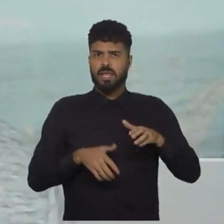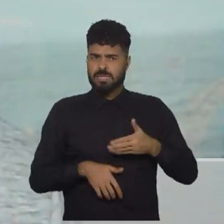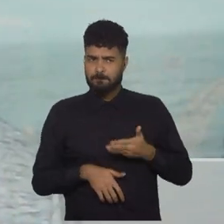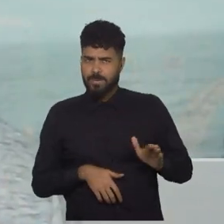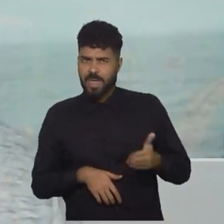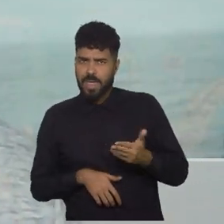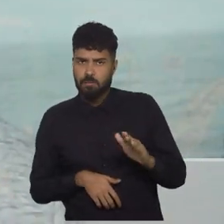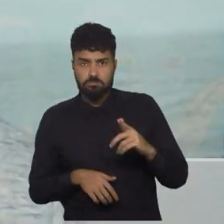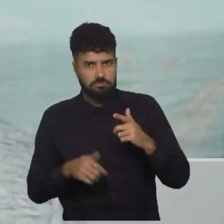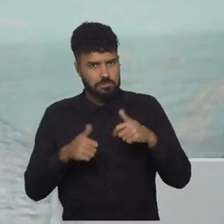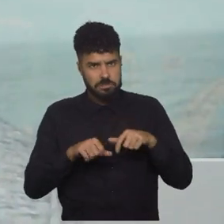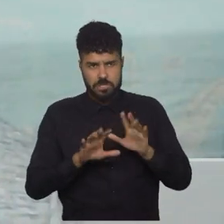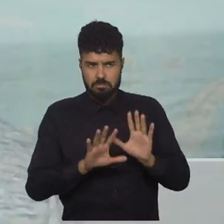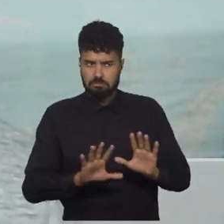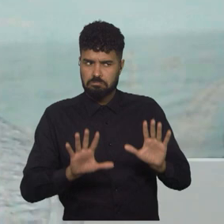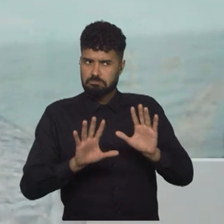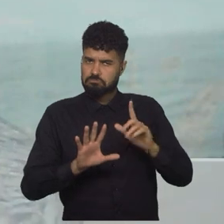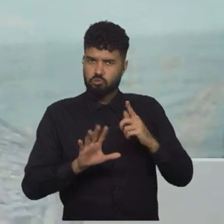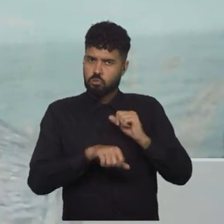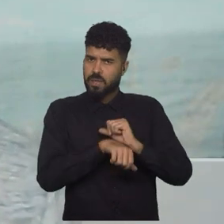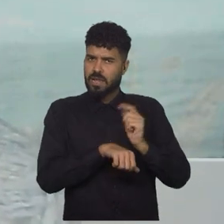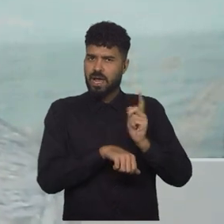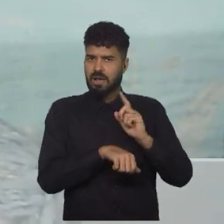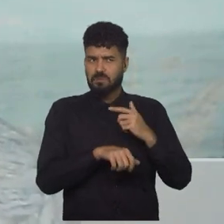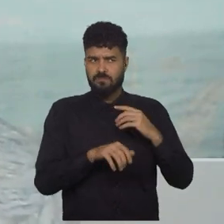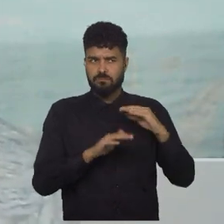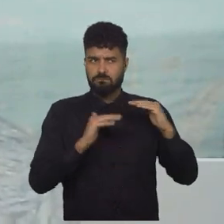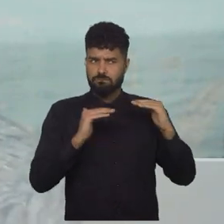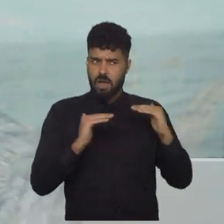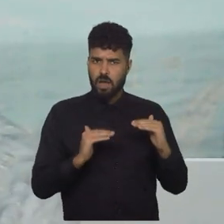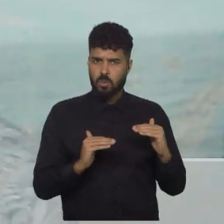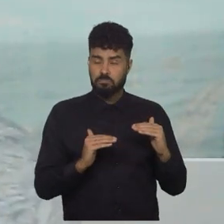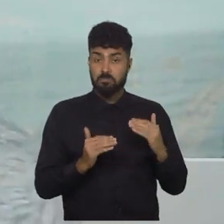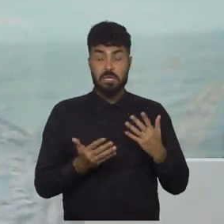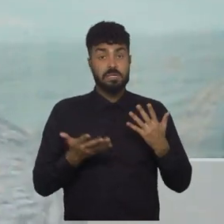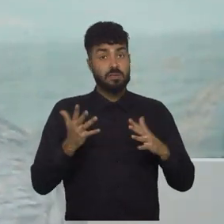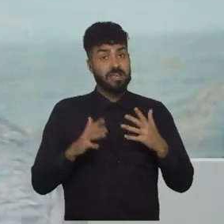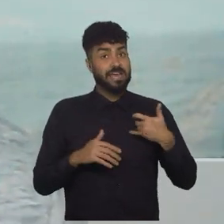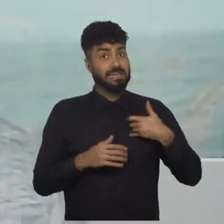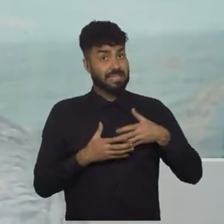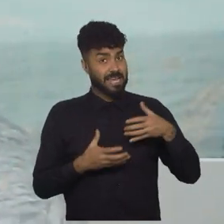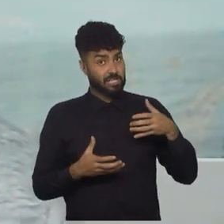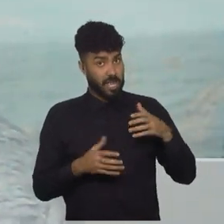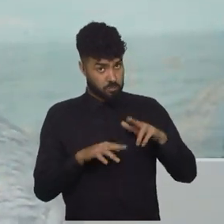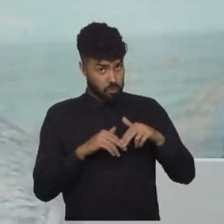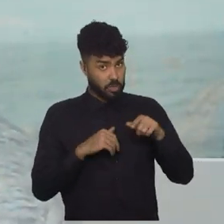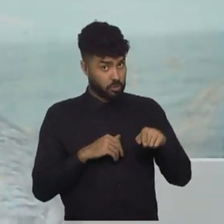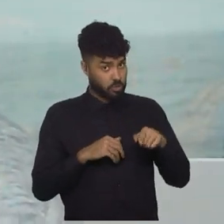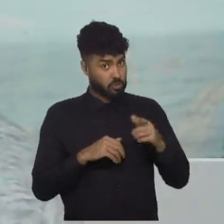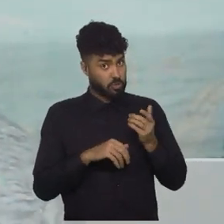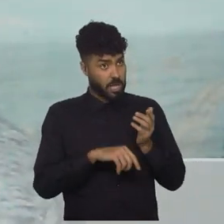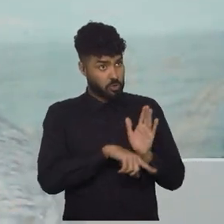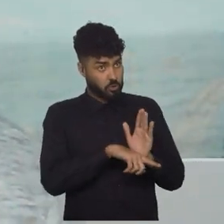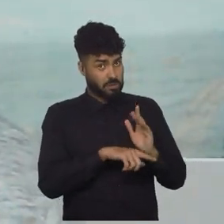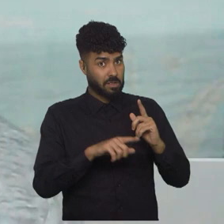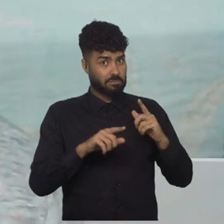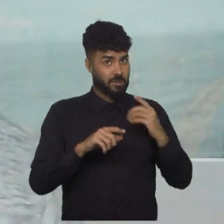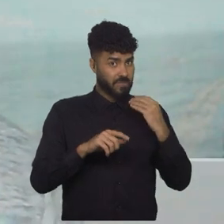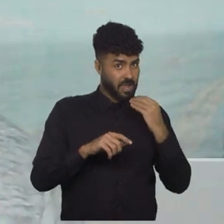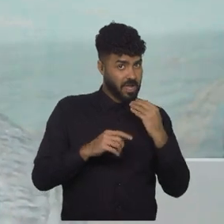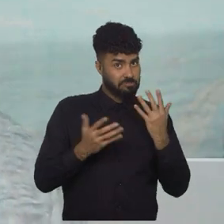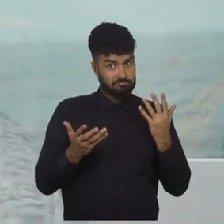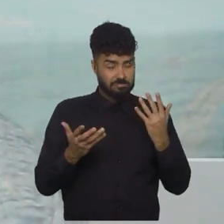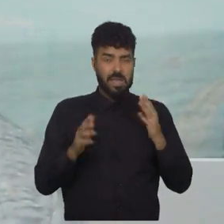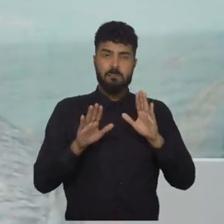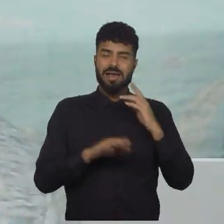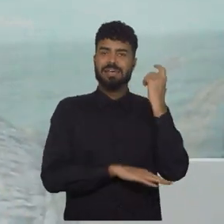que se espera de um potencial dessa seleção. Não sei se o fator da média de idade entra nesse contexto, mas eu acho que é uma seleção